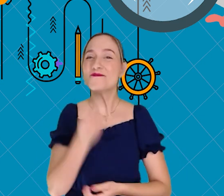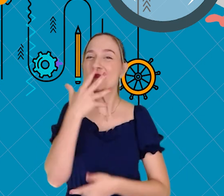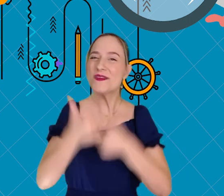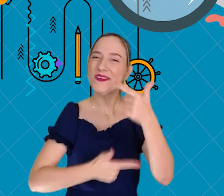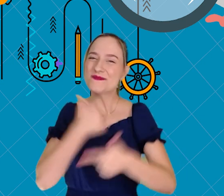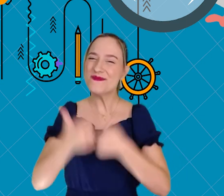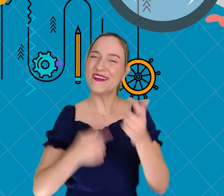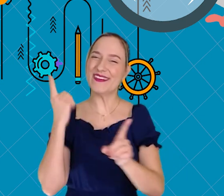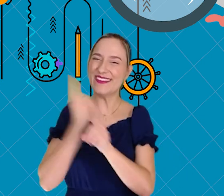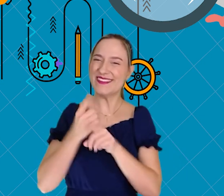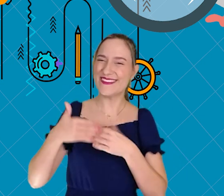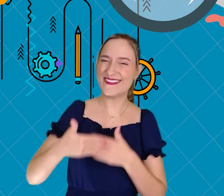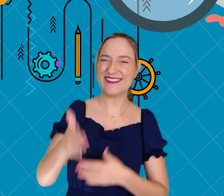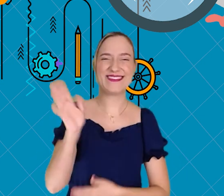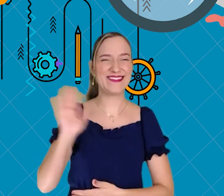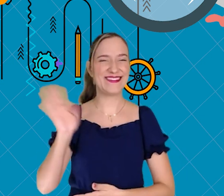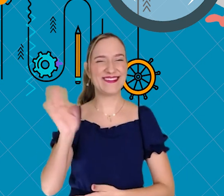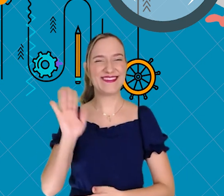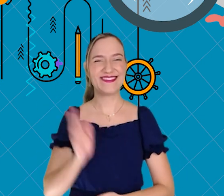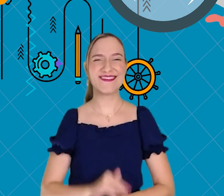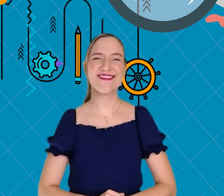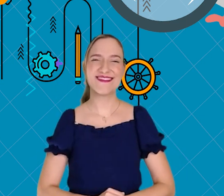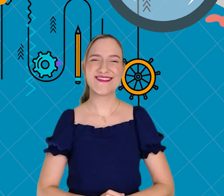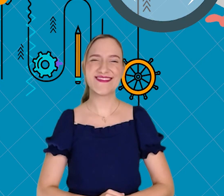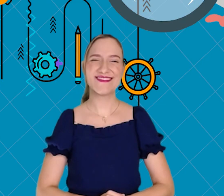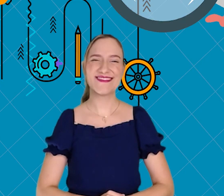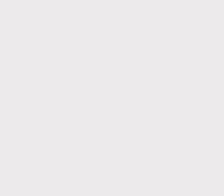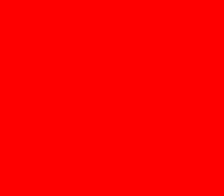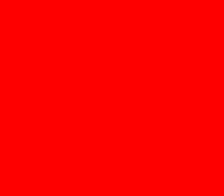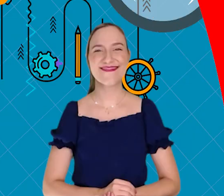Um bom trabalho e até mais, pessoal!